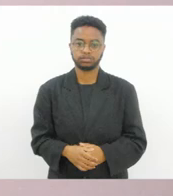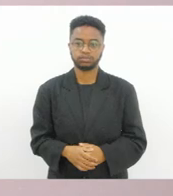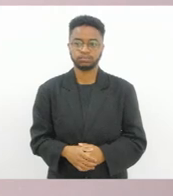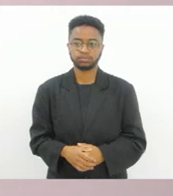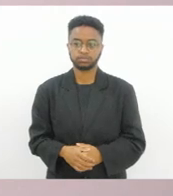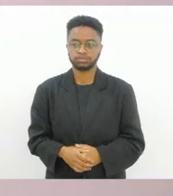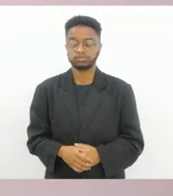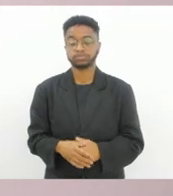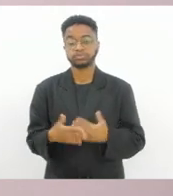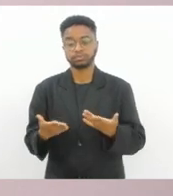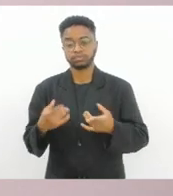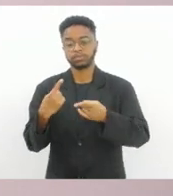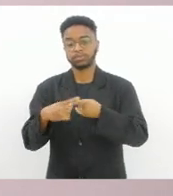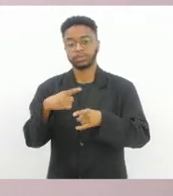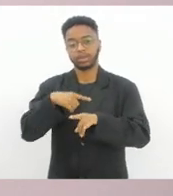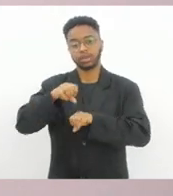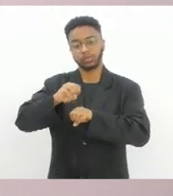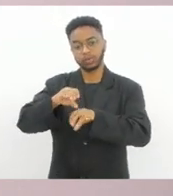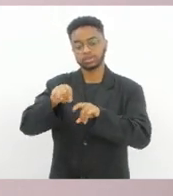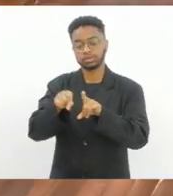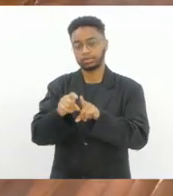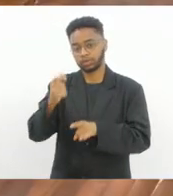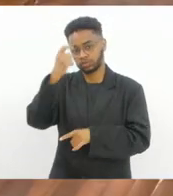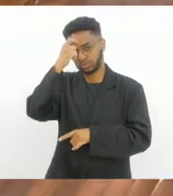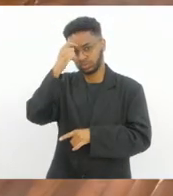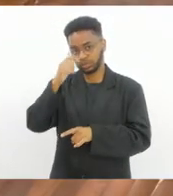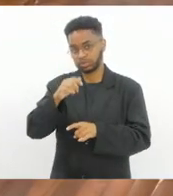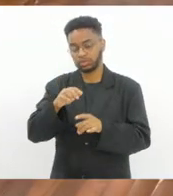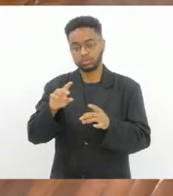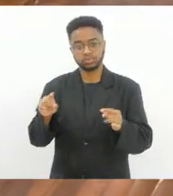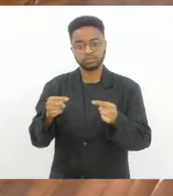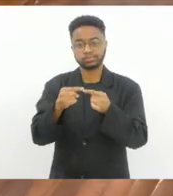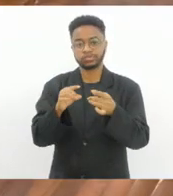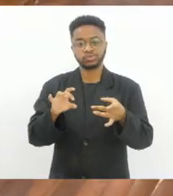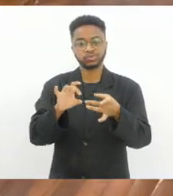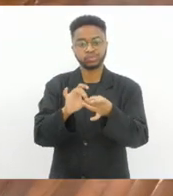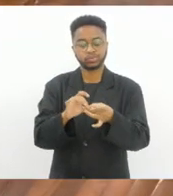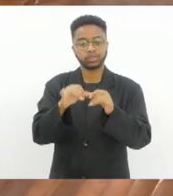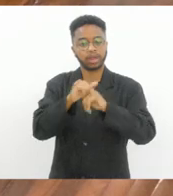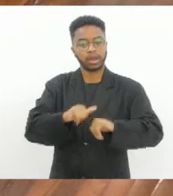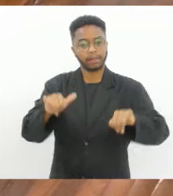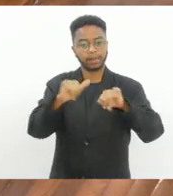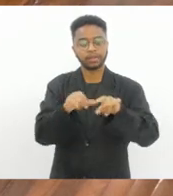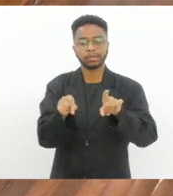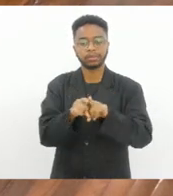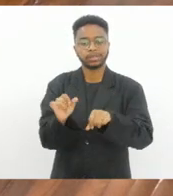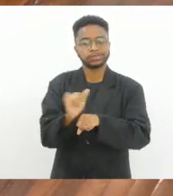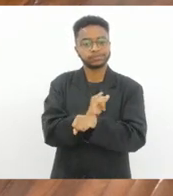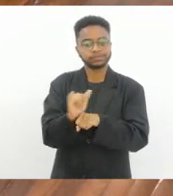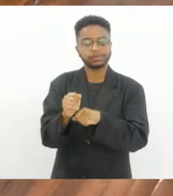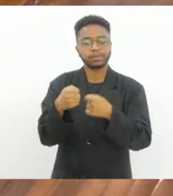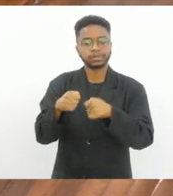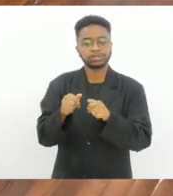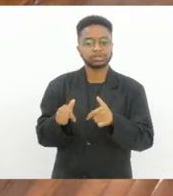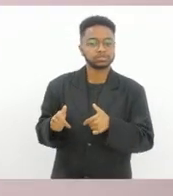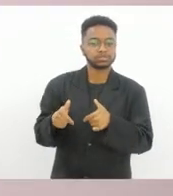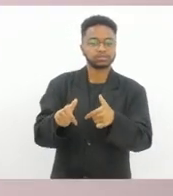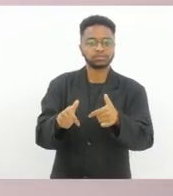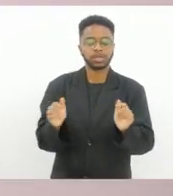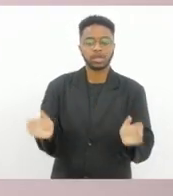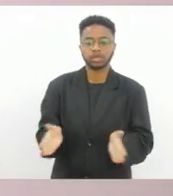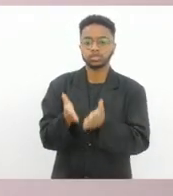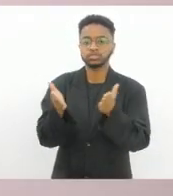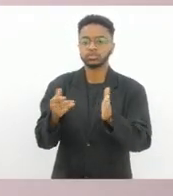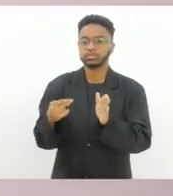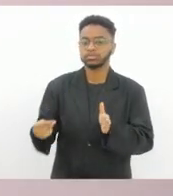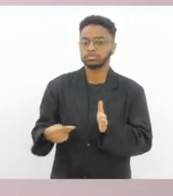Isso porque, para além da educação e conscientização por meio de campanhas contínuas, é vital que essas estratégias também atuem no sentido de incentivar